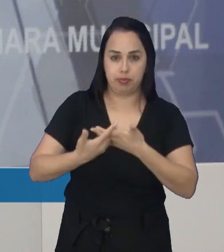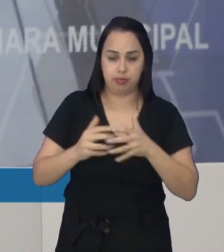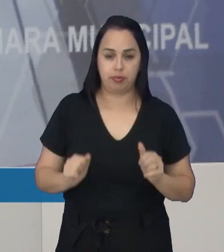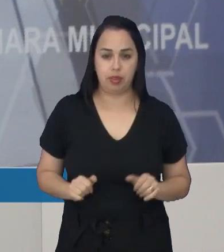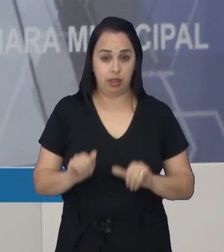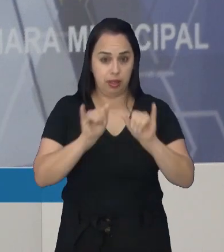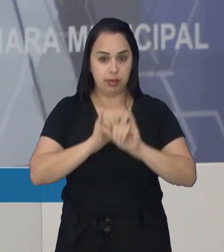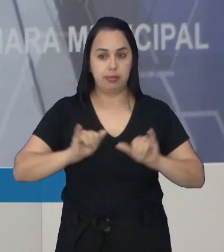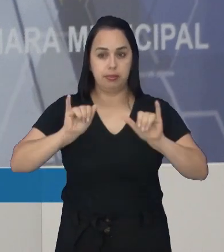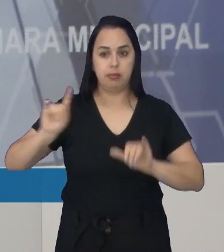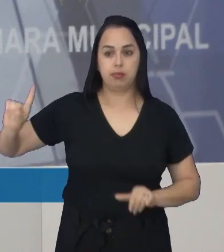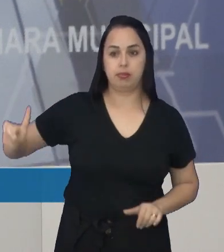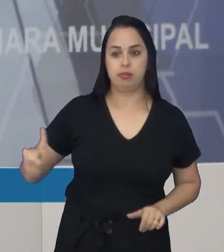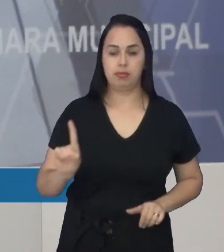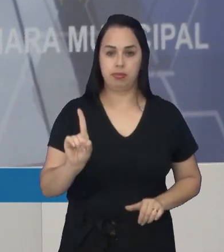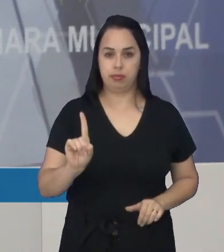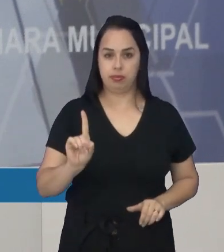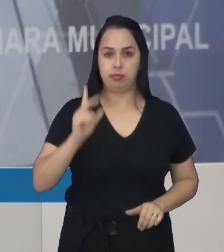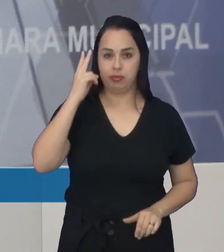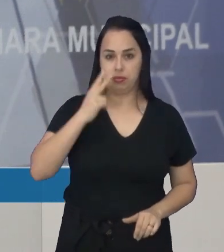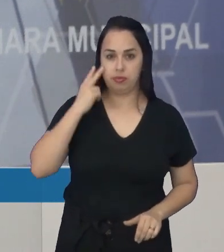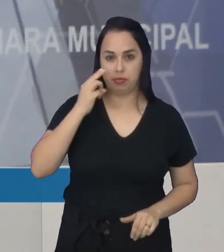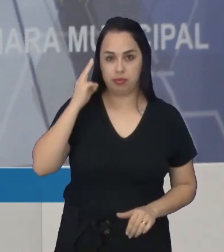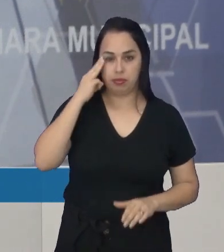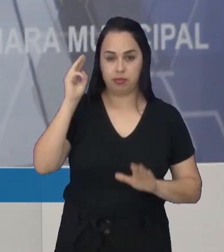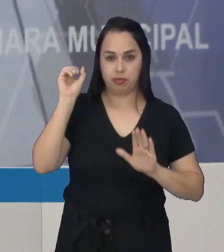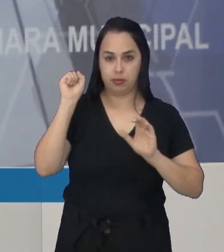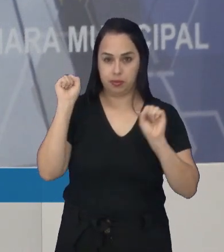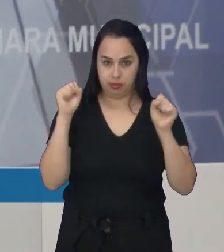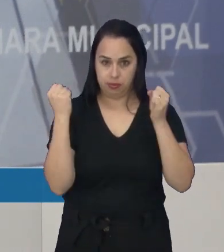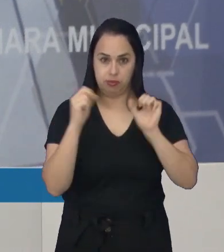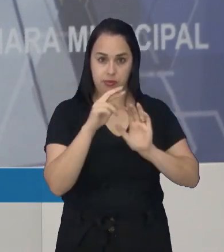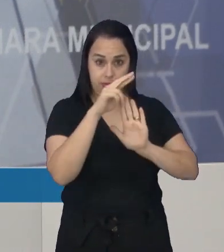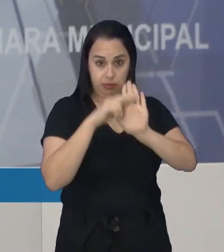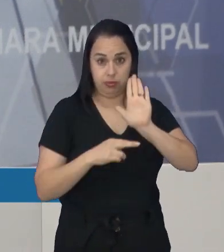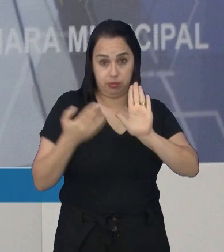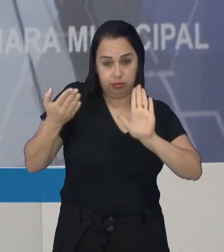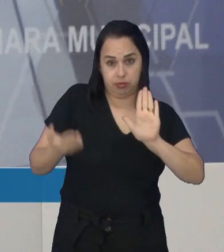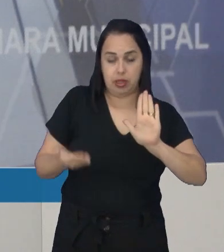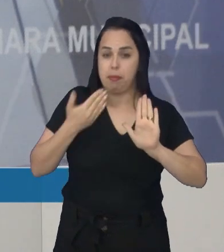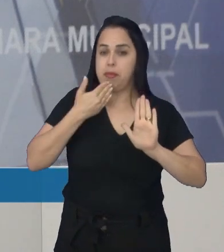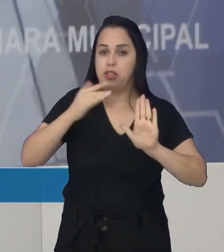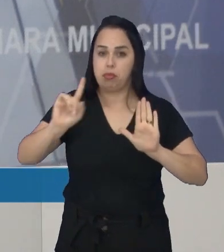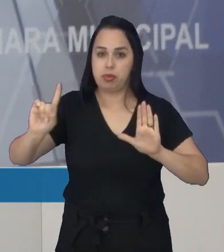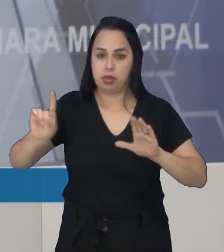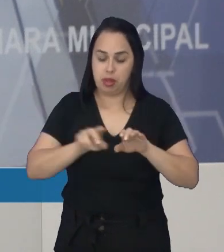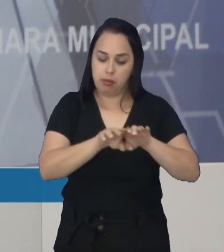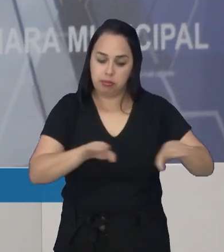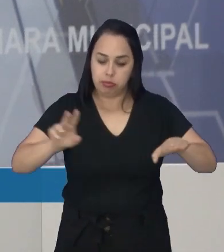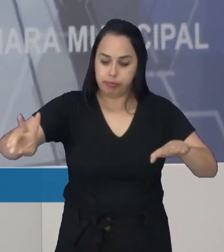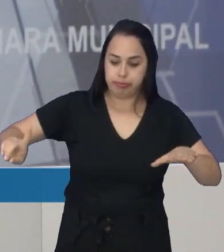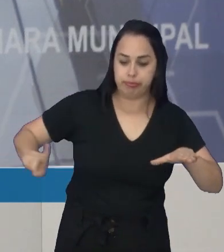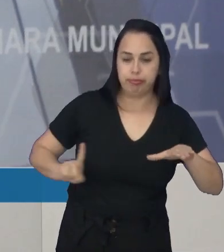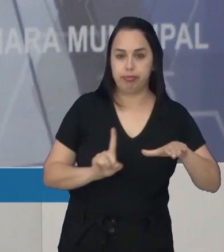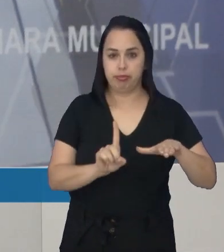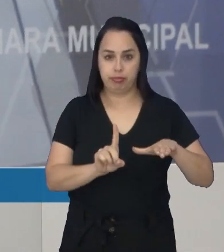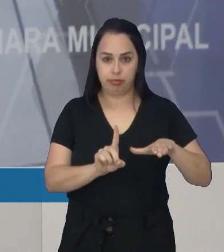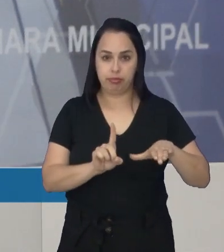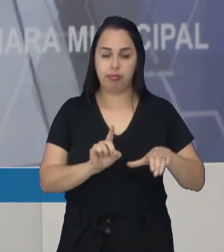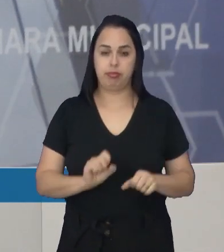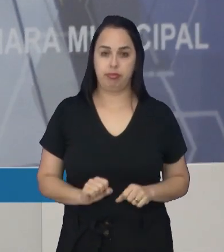anunciamos a chegada do vereador Marcão da academia relator da comissão Pedimos que ele faça parte da mesa diretora